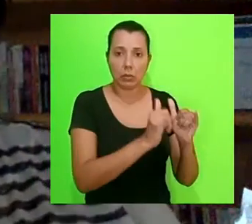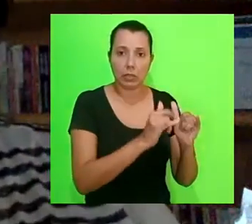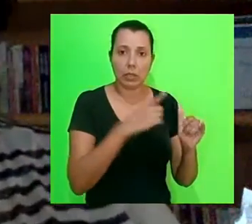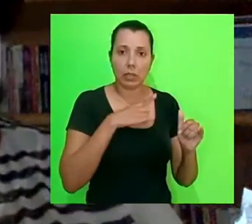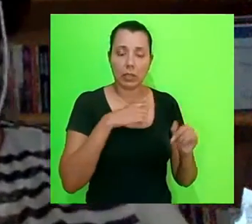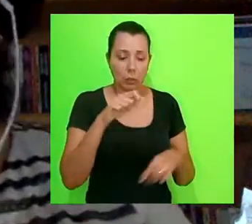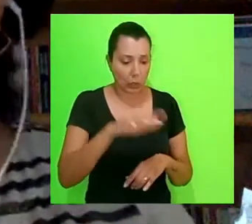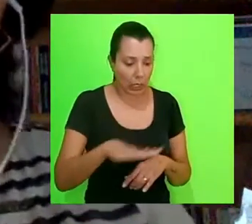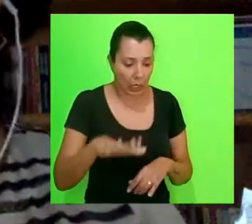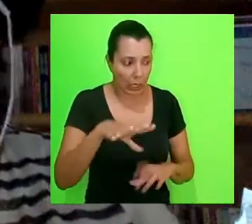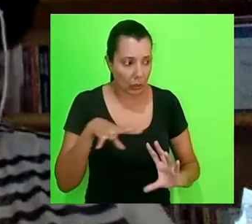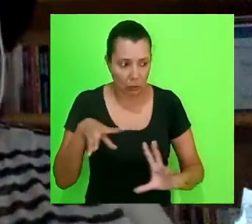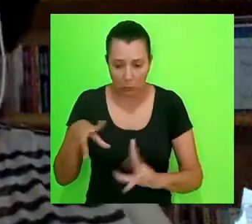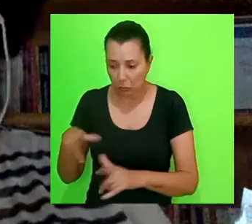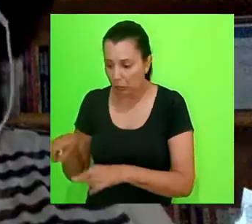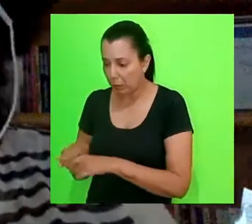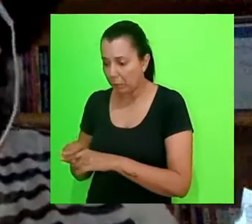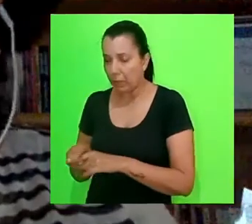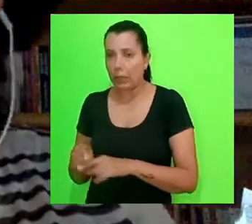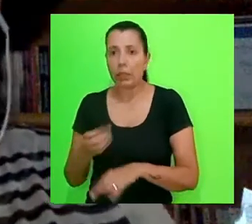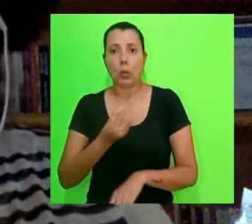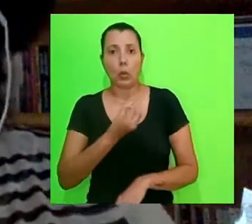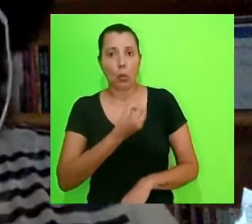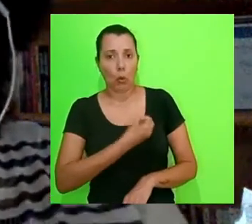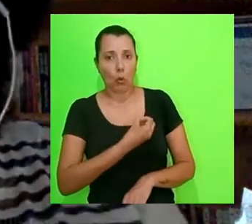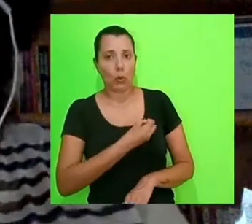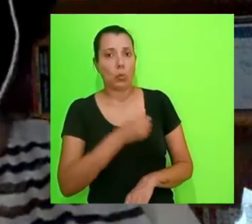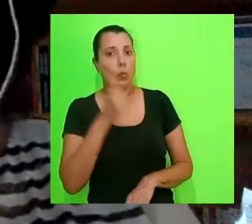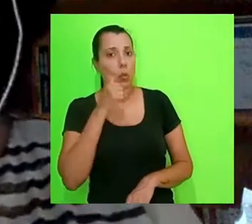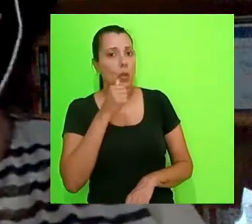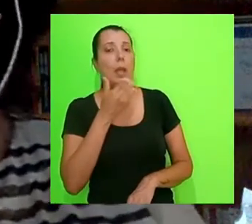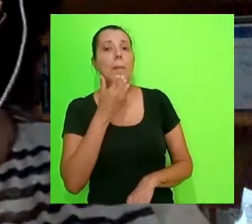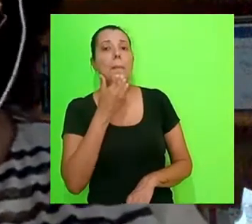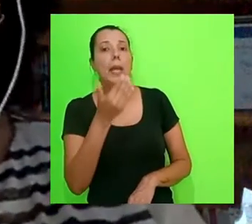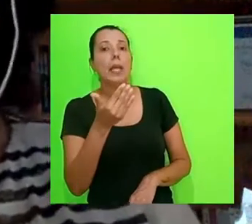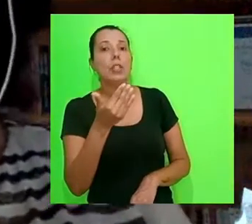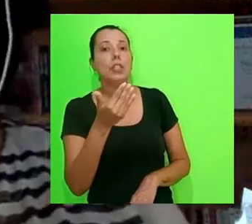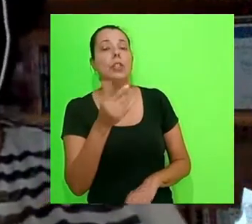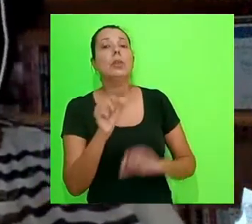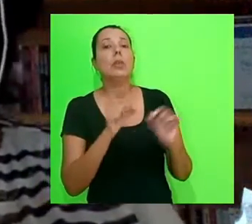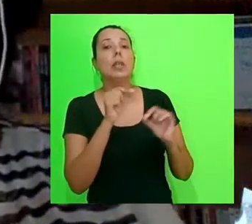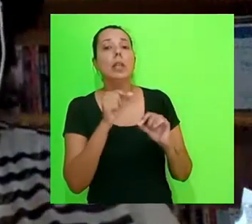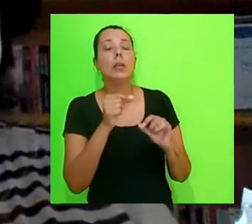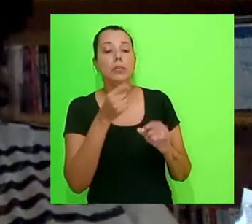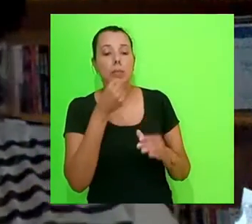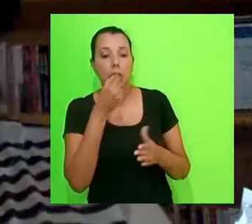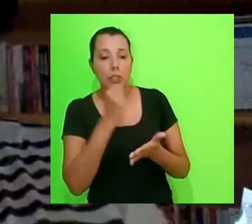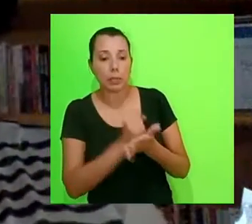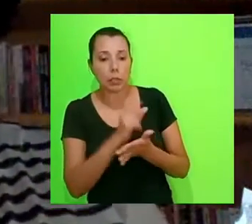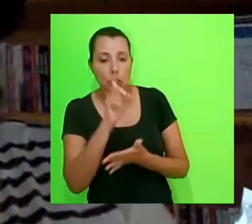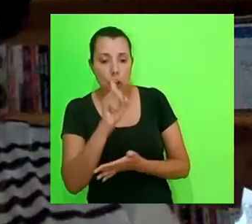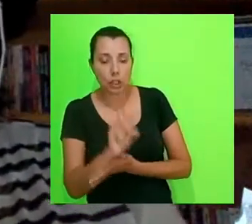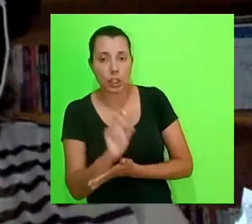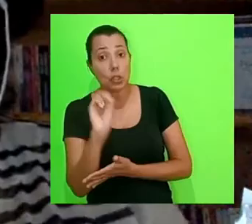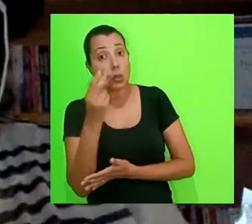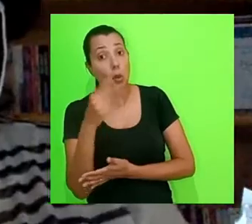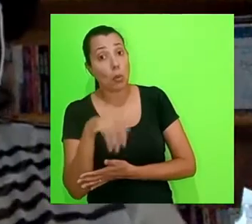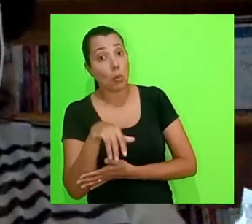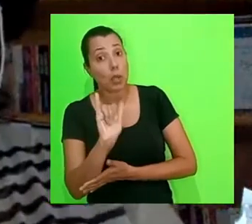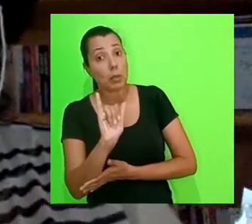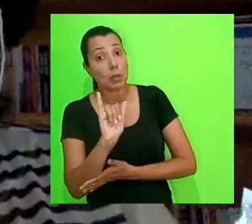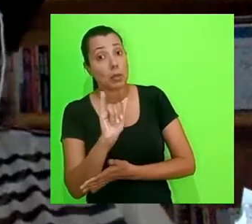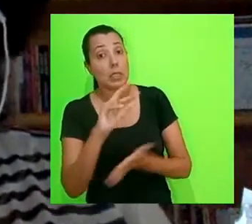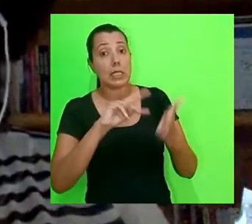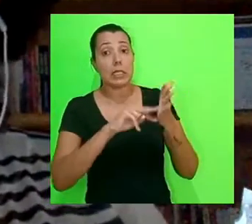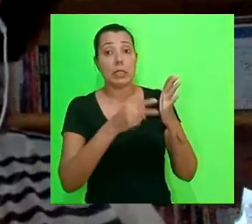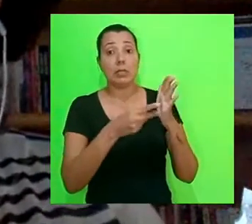acionado, né, o poder público para interromper isso. Mas se a mulher também não consegue fazer esse anúncio,